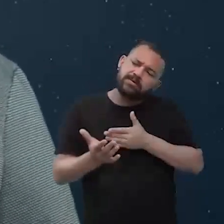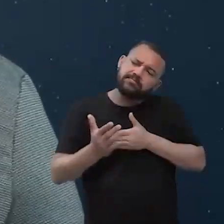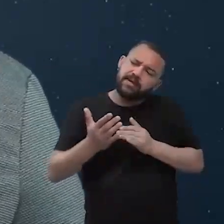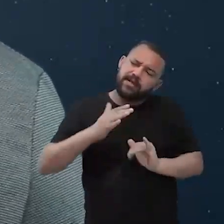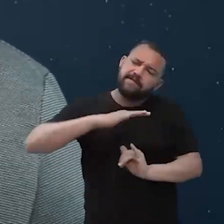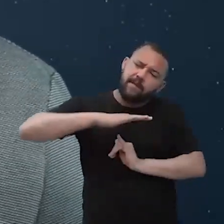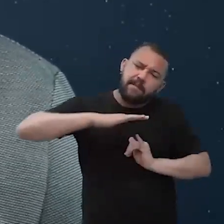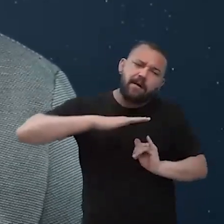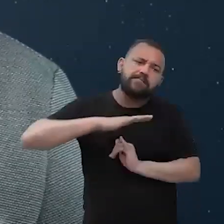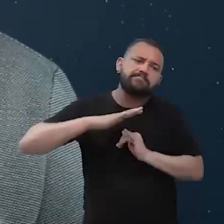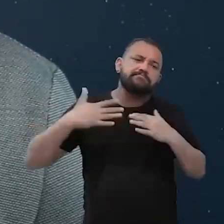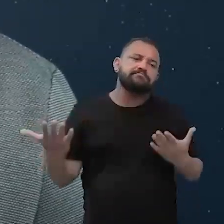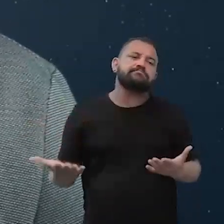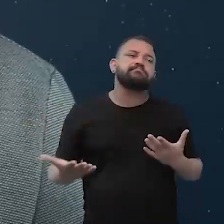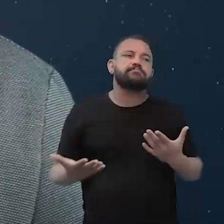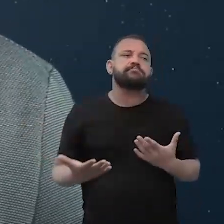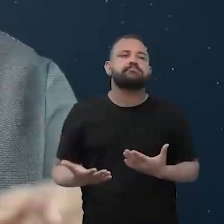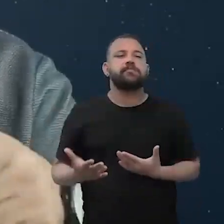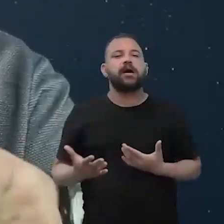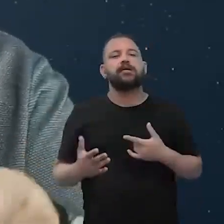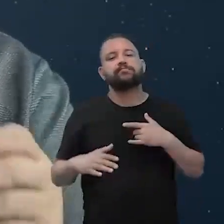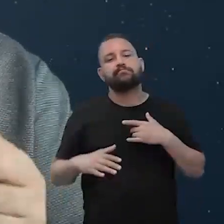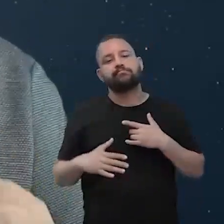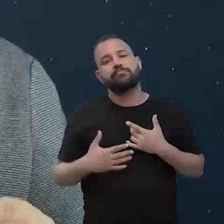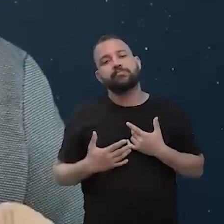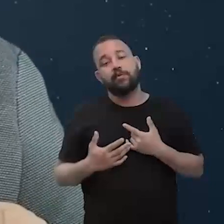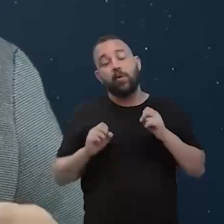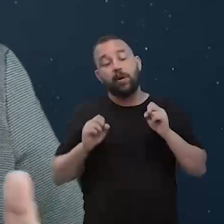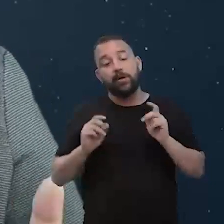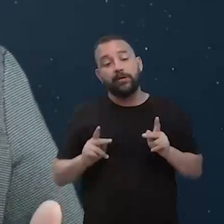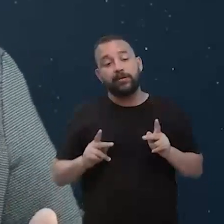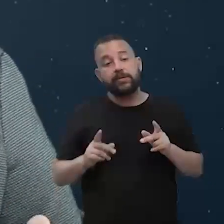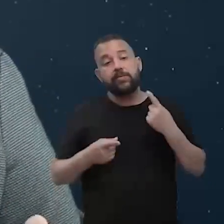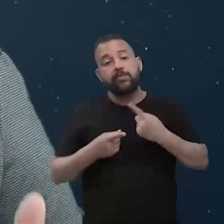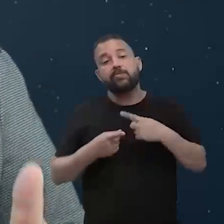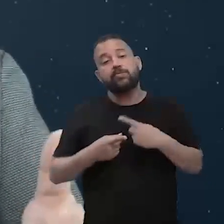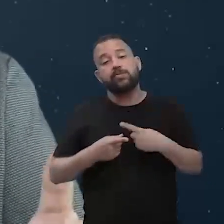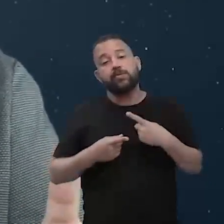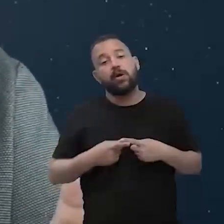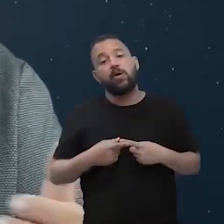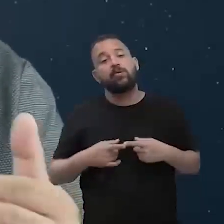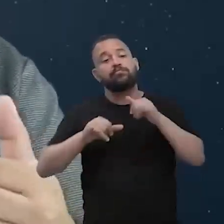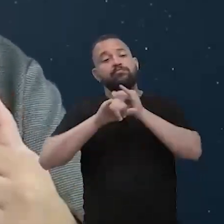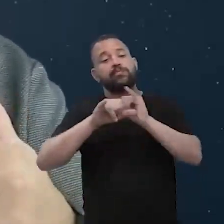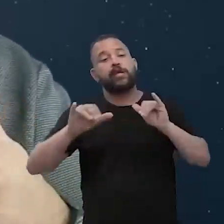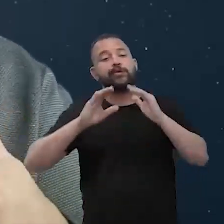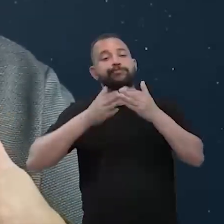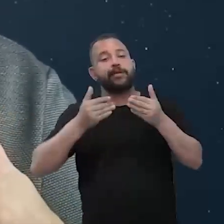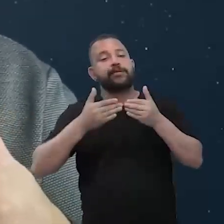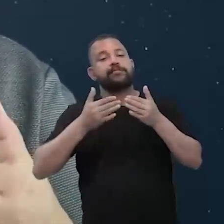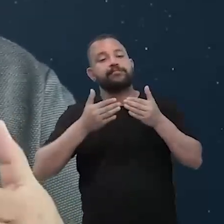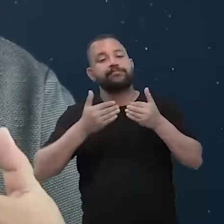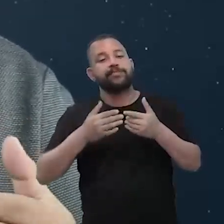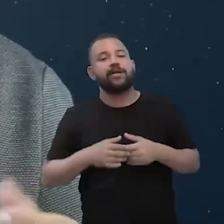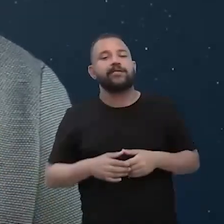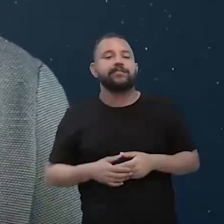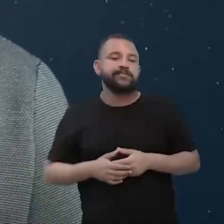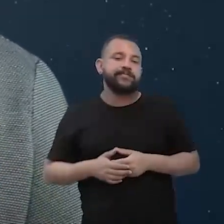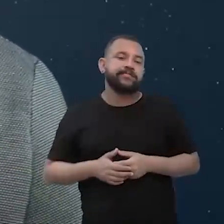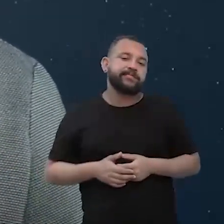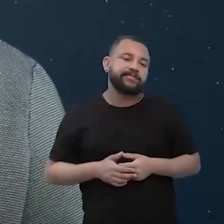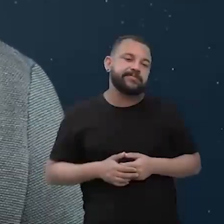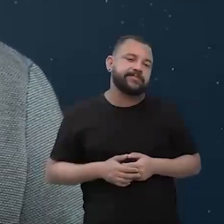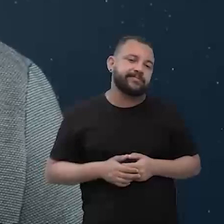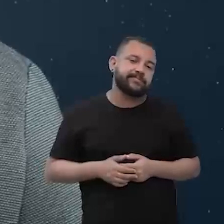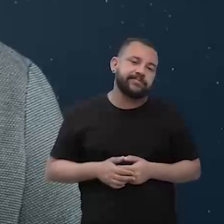está tratando do nível de linguagem. Ok? Porque é um texto publicitário, um texto apelativo. O texto apelativo, sim, não